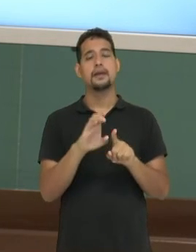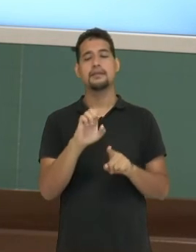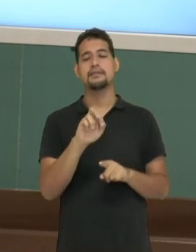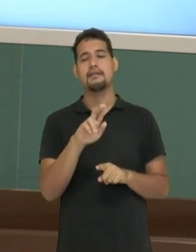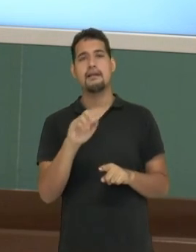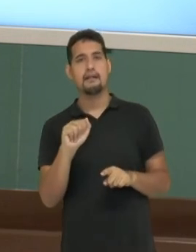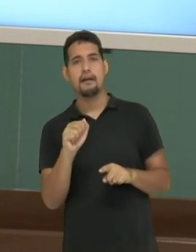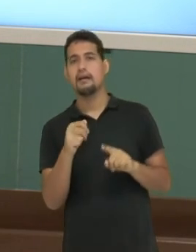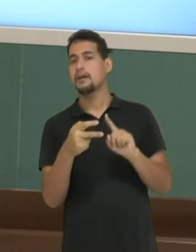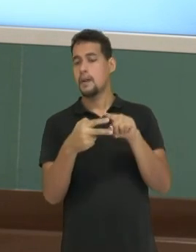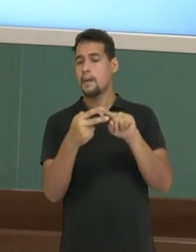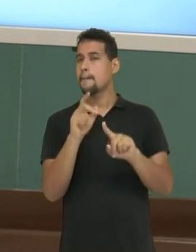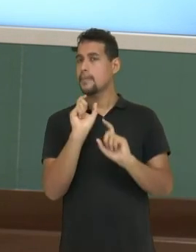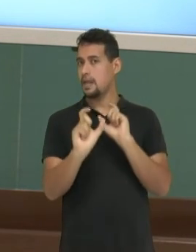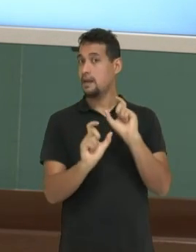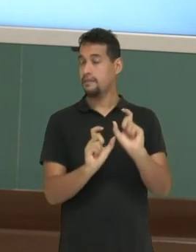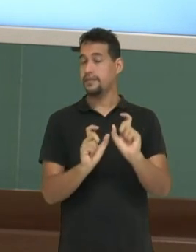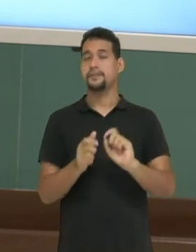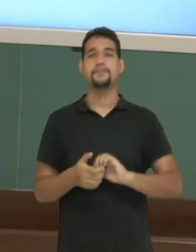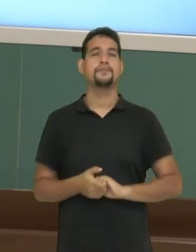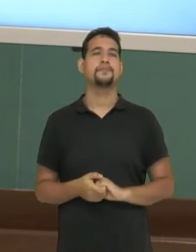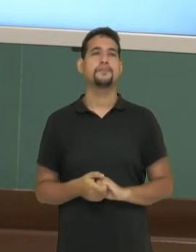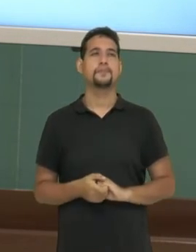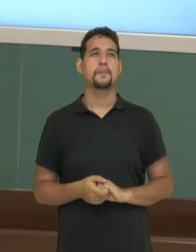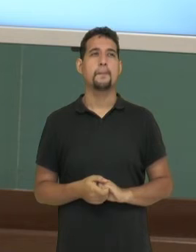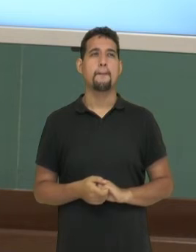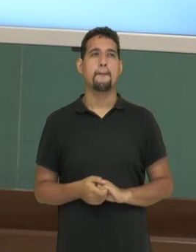2 palabritas, locución.